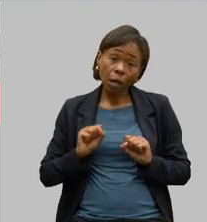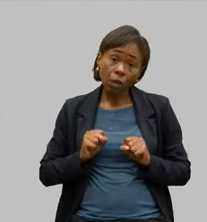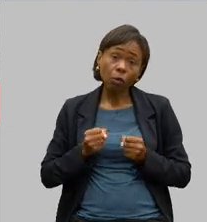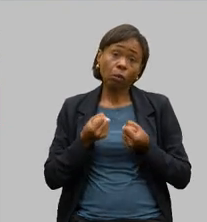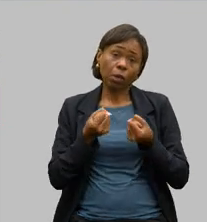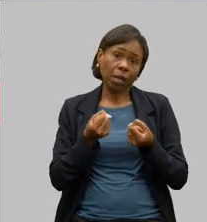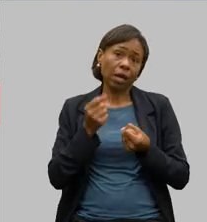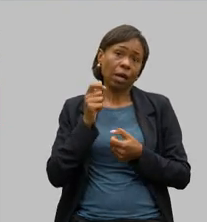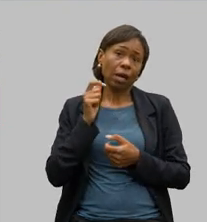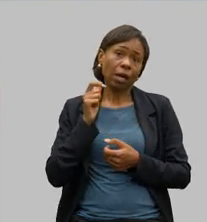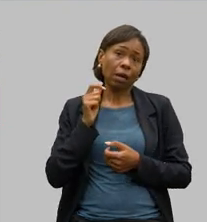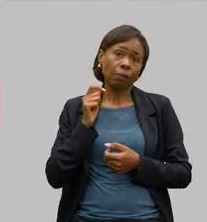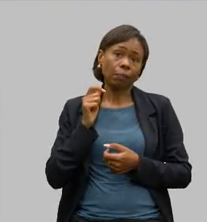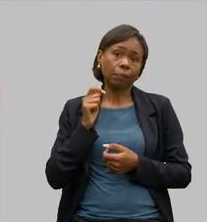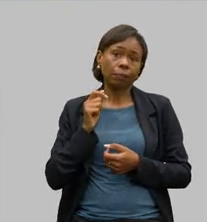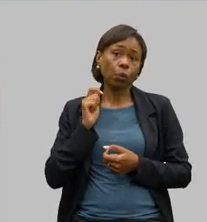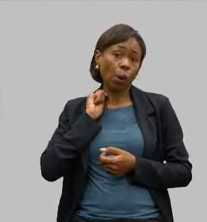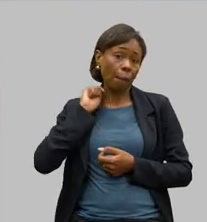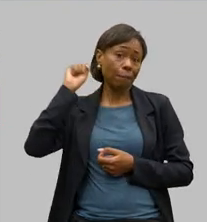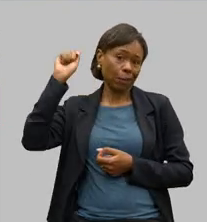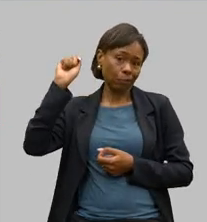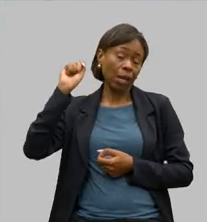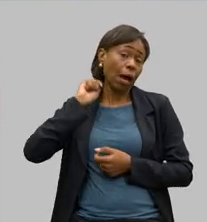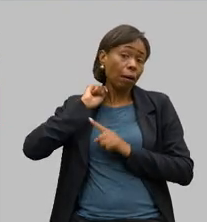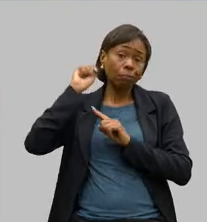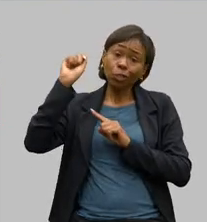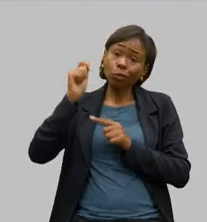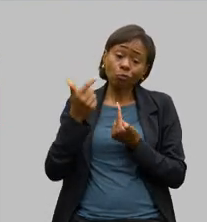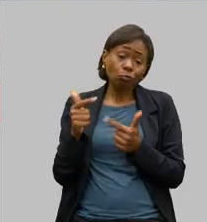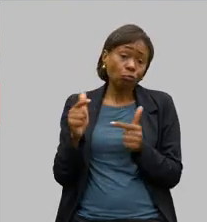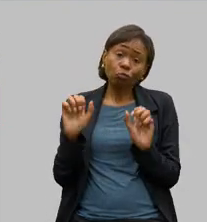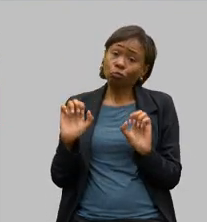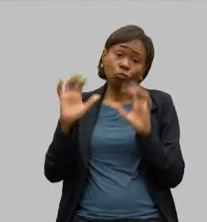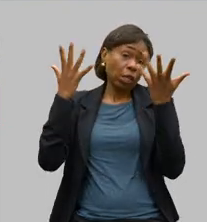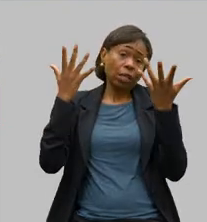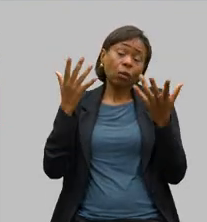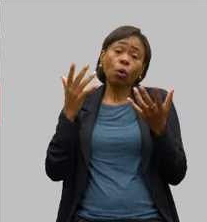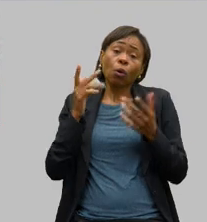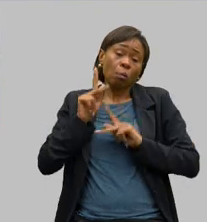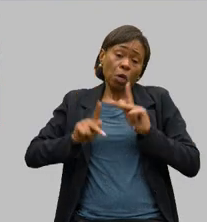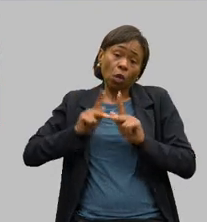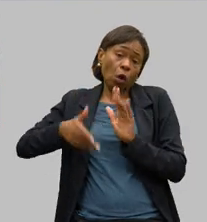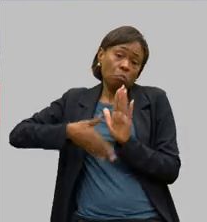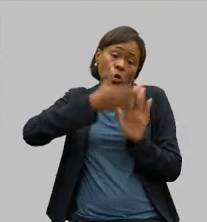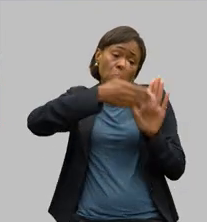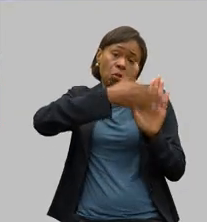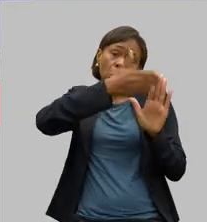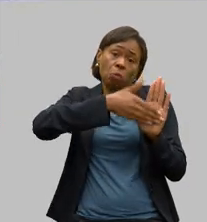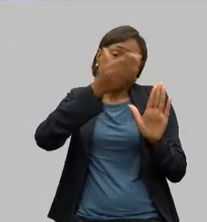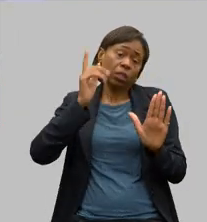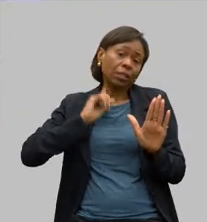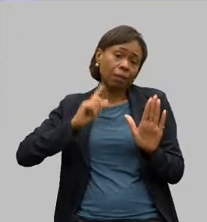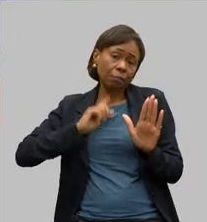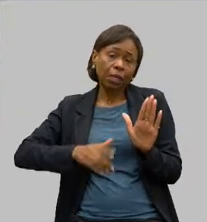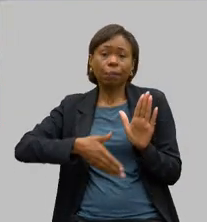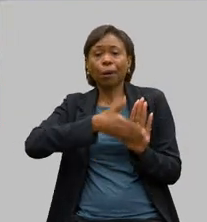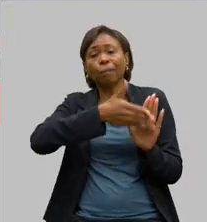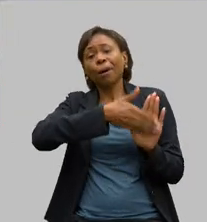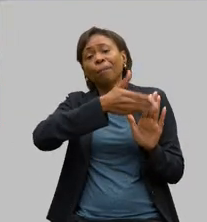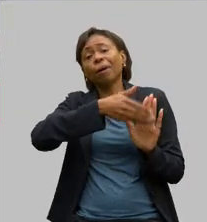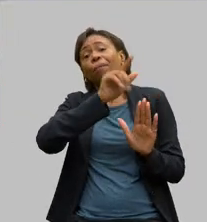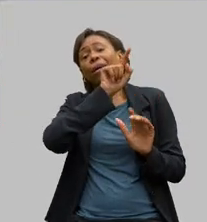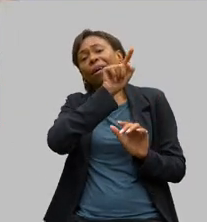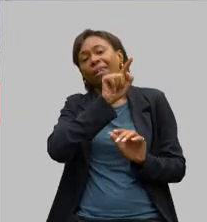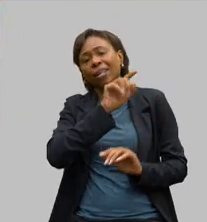Abril gente o abril nós não tivemos evento o povo viajou e e o Brasil inteiro não só de Minas viajou obviamente paraa Bahia